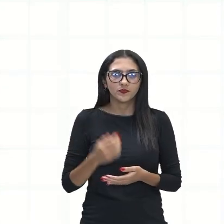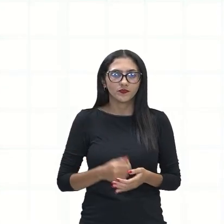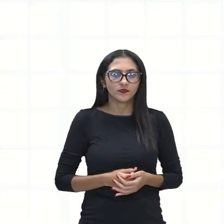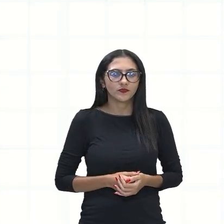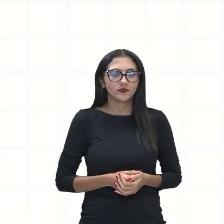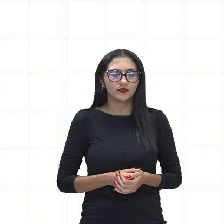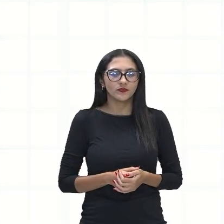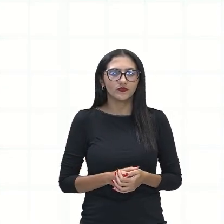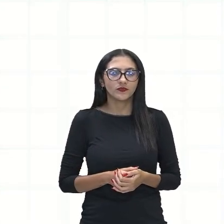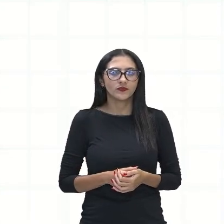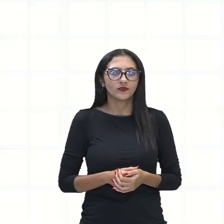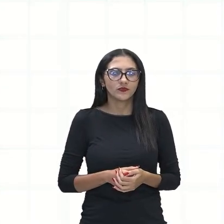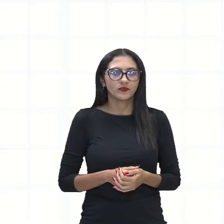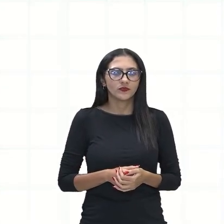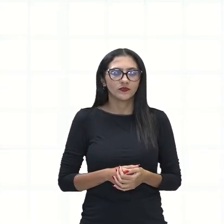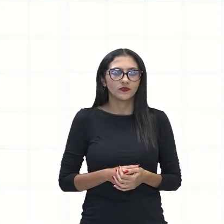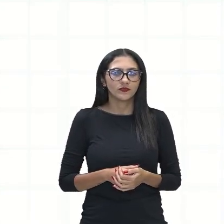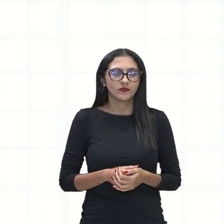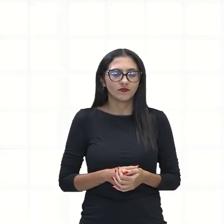E tenho